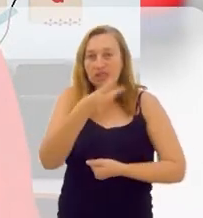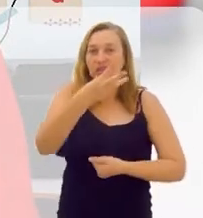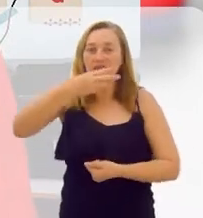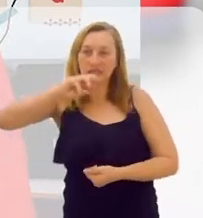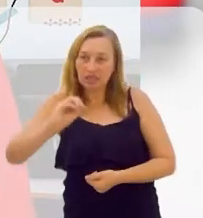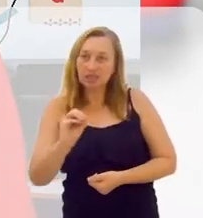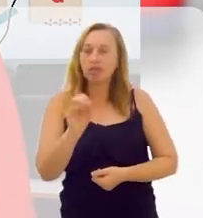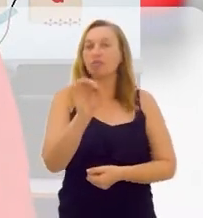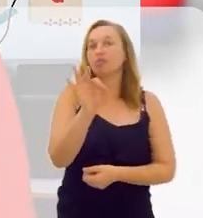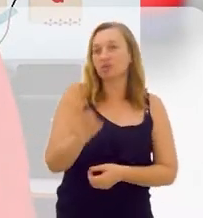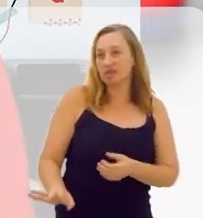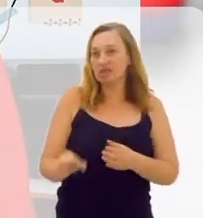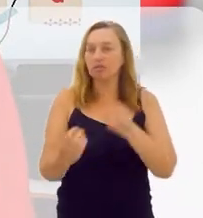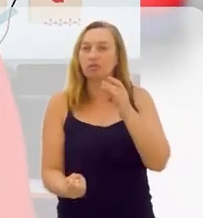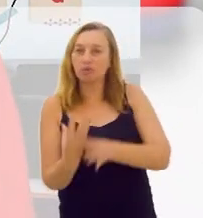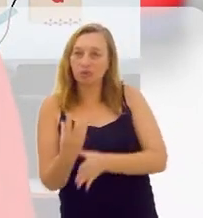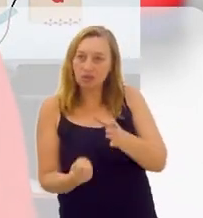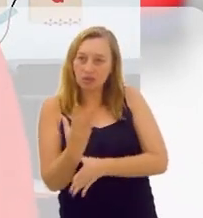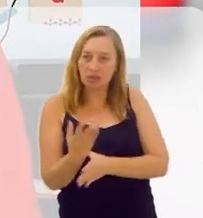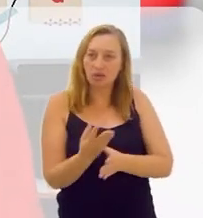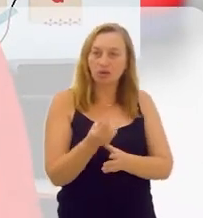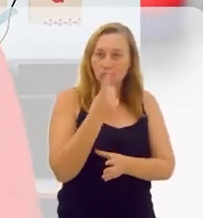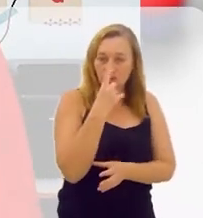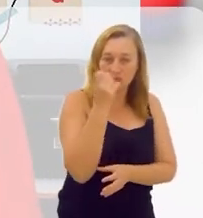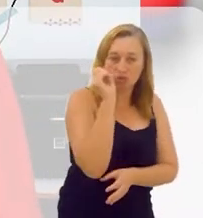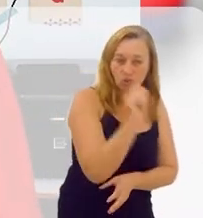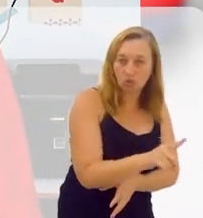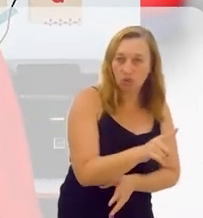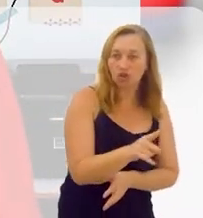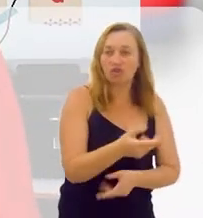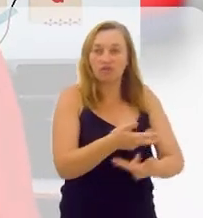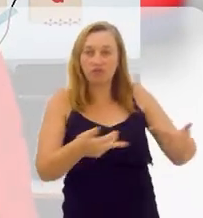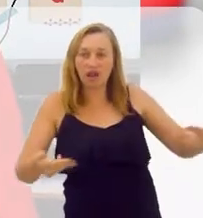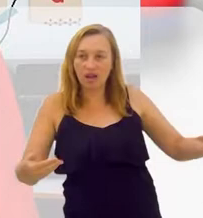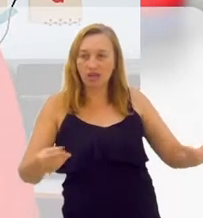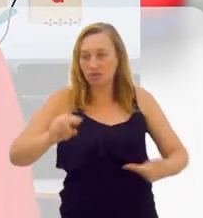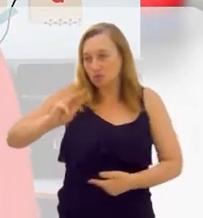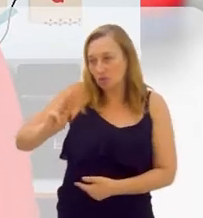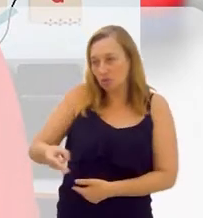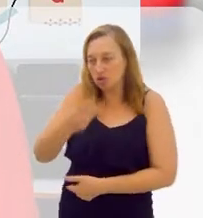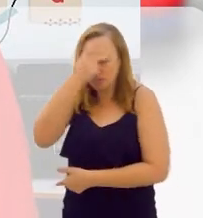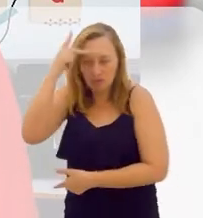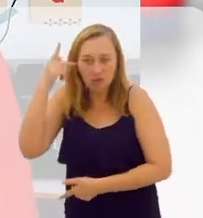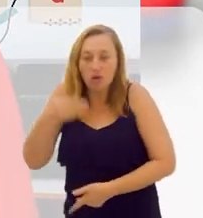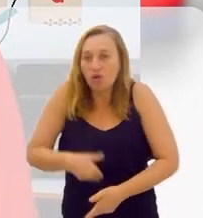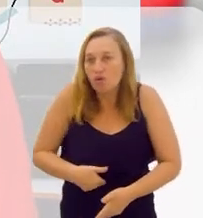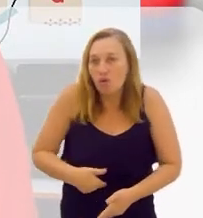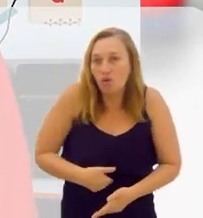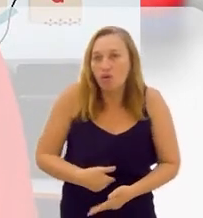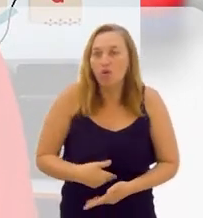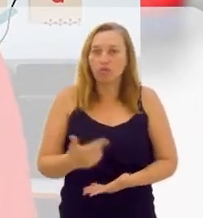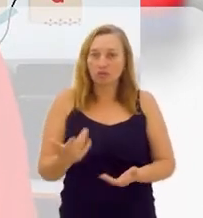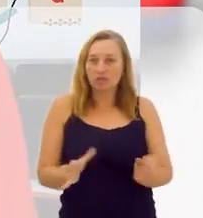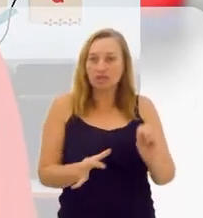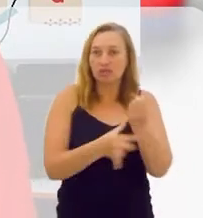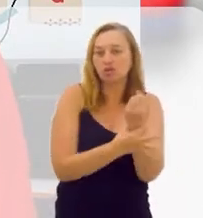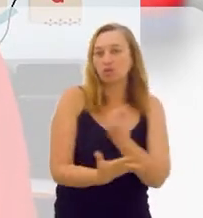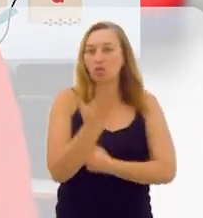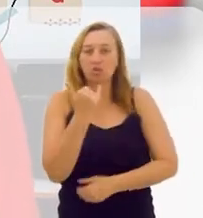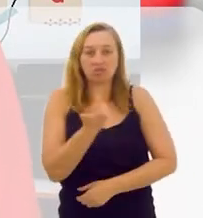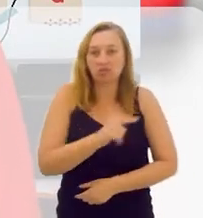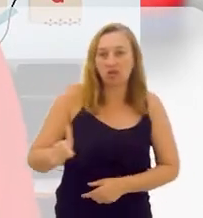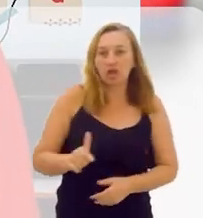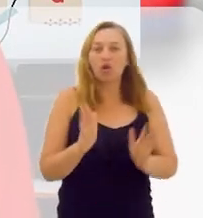da produção de alimentos é jogada fora, milhões de pessoas passam fome ou estão em situação de insegurança